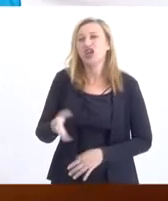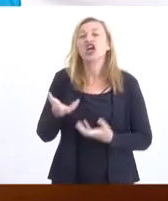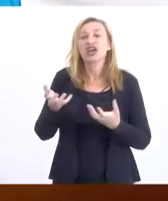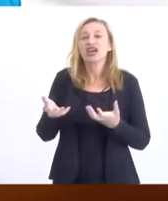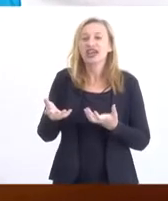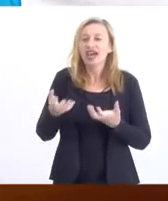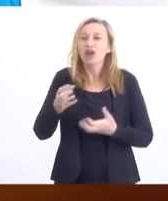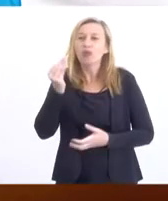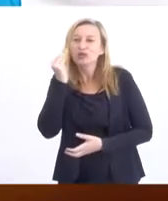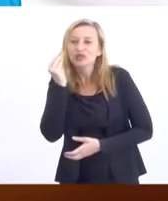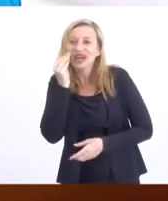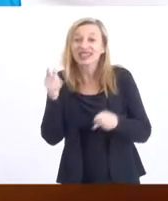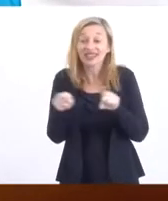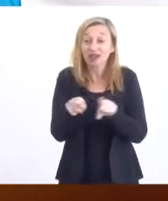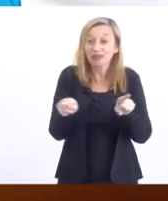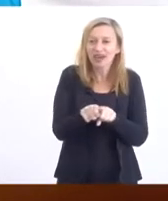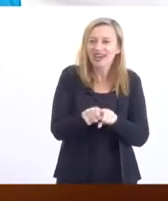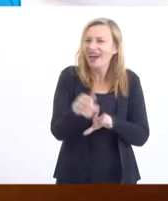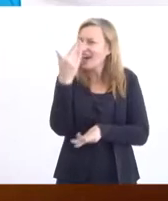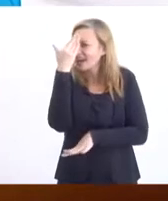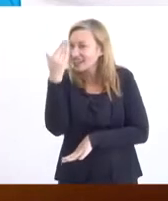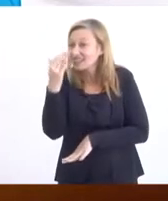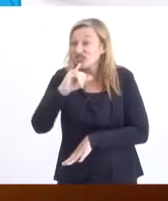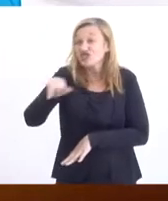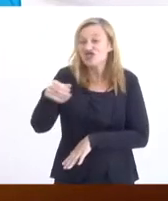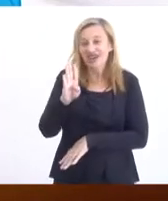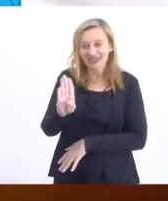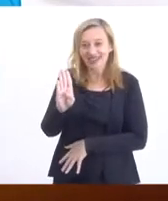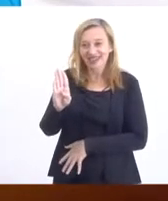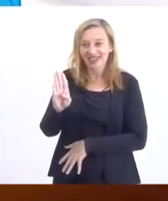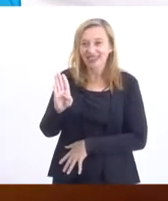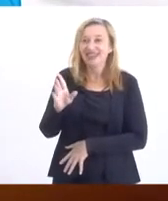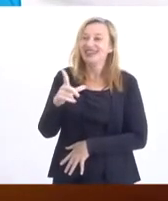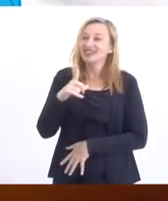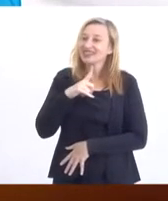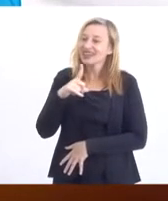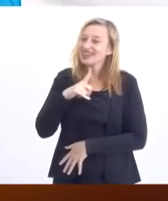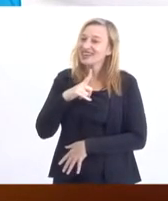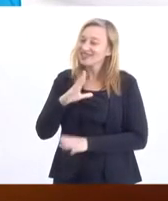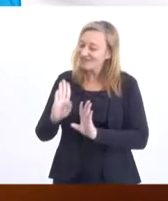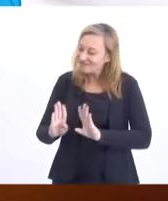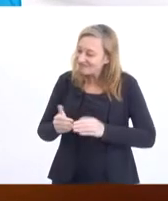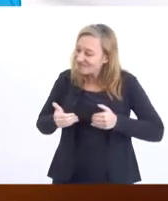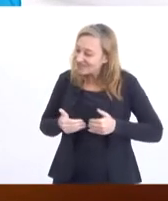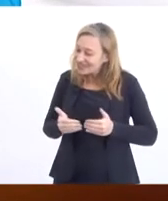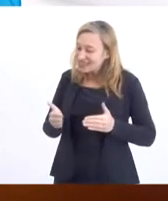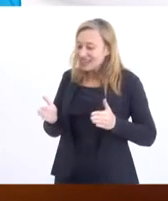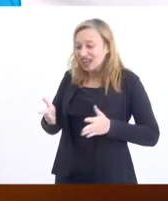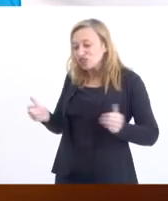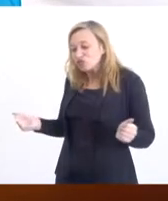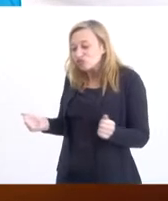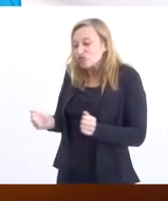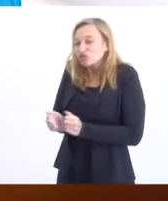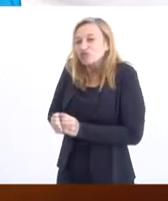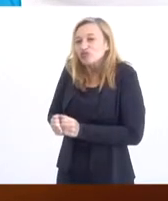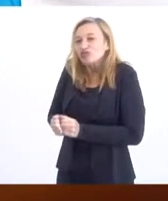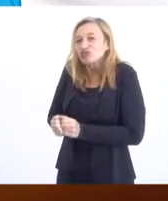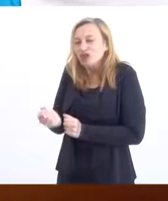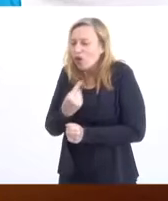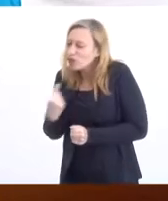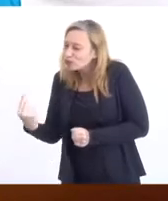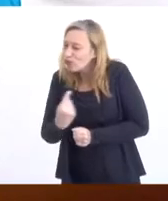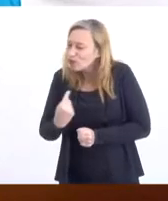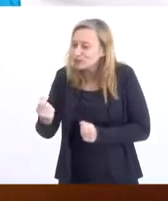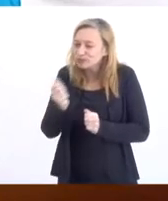na oportunidade também, agradecer ao Jair, que tem abrido portas junto ao nosso